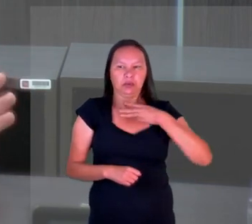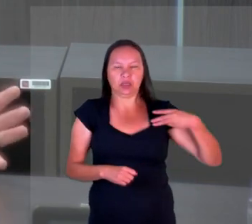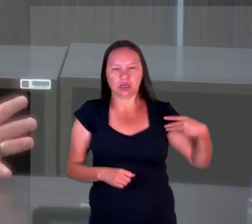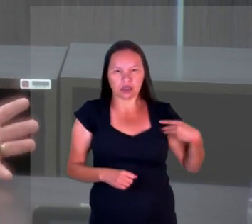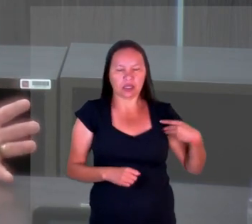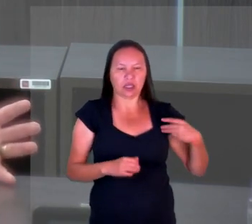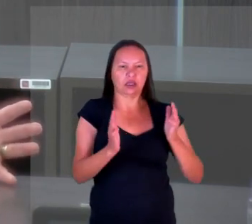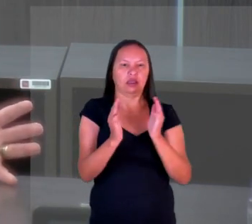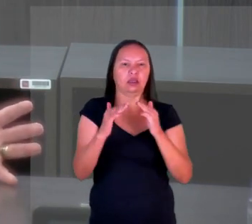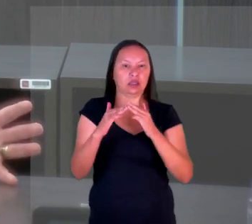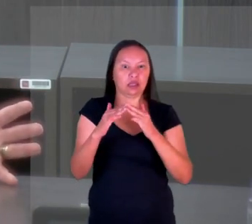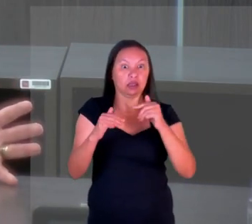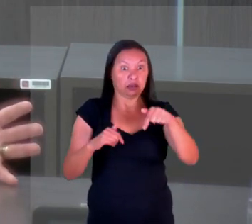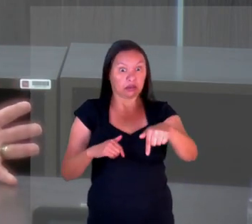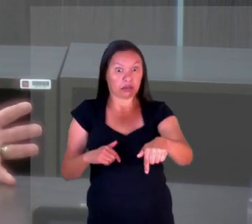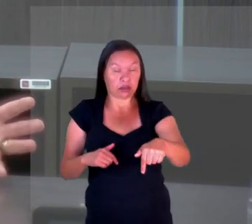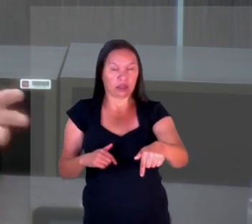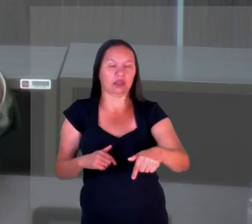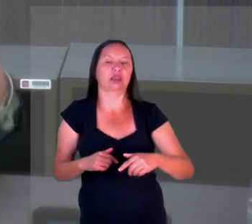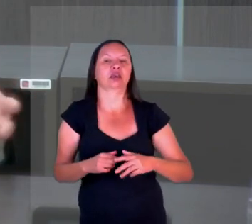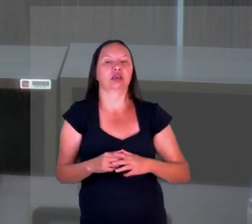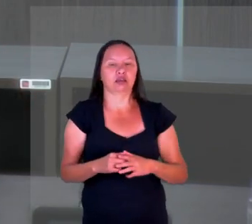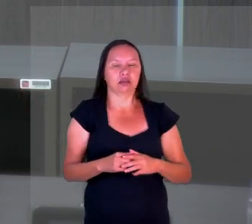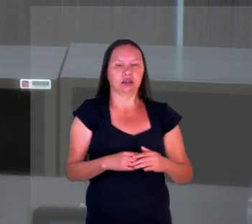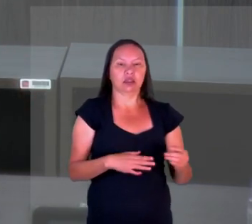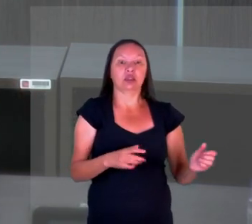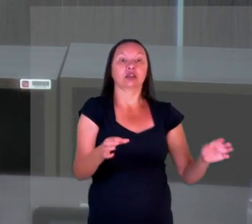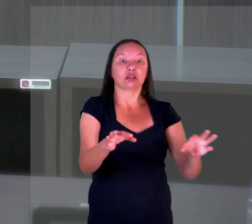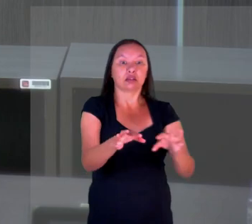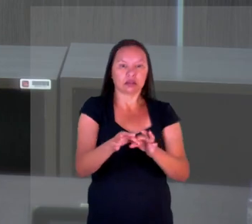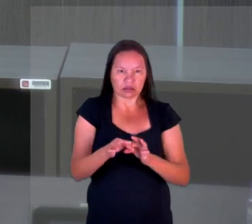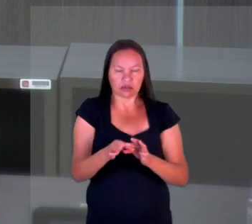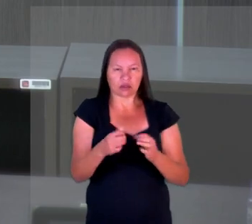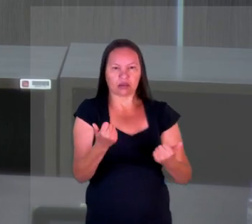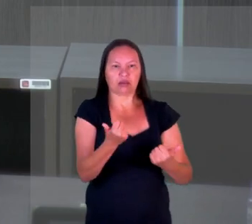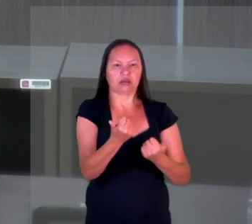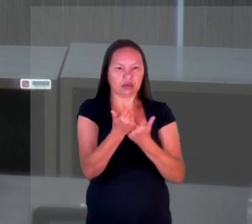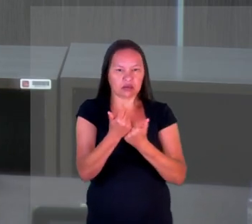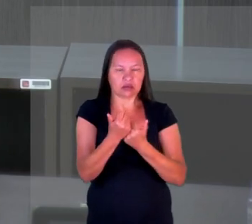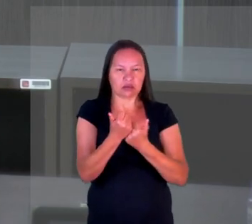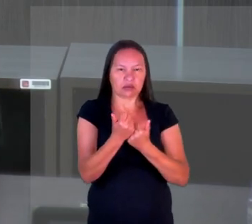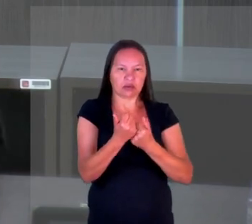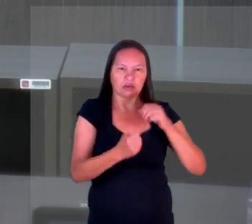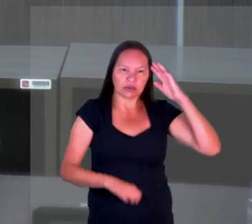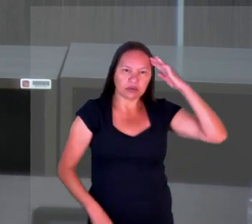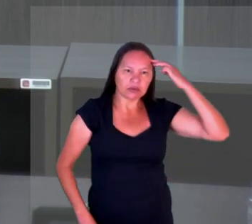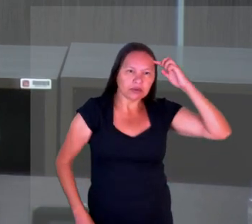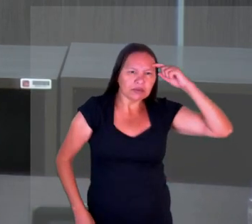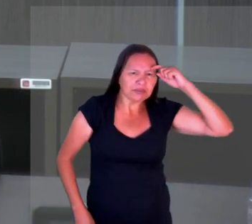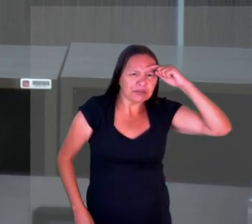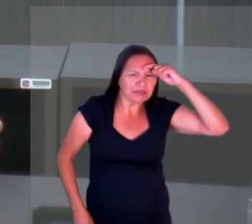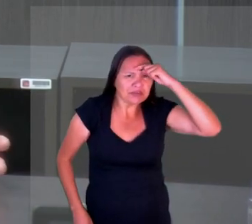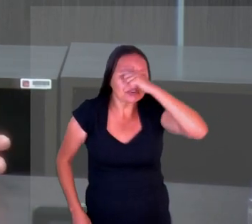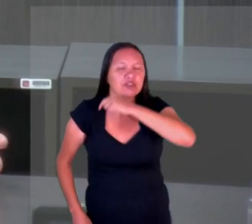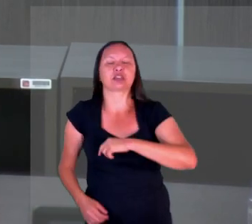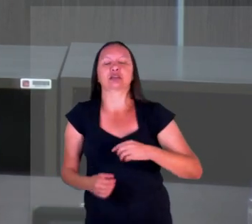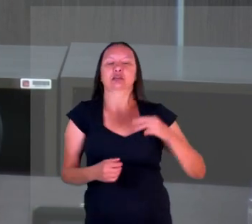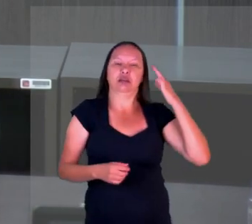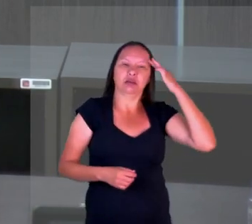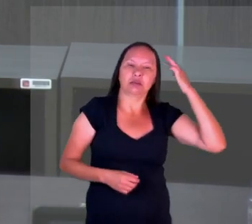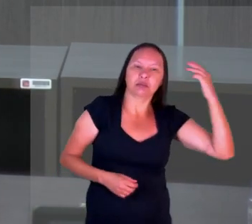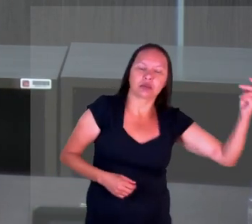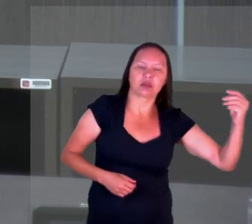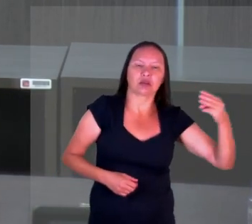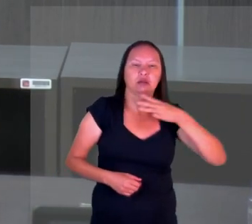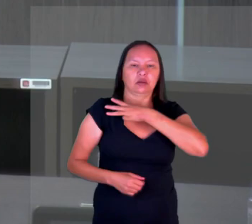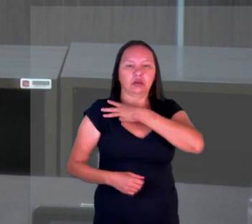felizmente não é sarubo tem ecuado as nossas preocupações De Todos Os Procuradores Gerais conforme